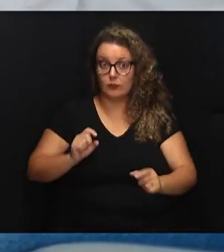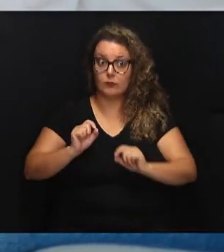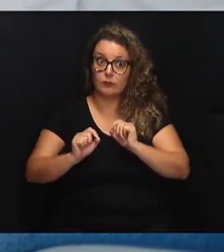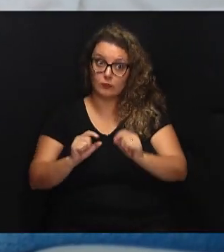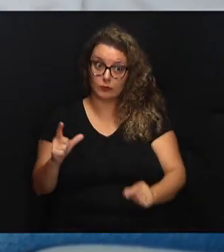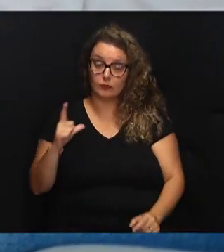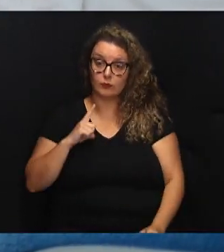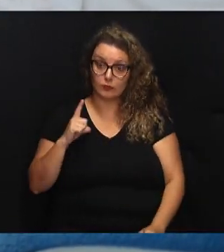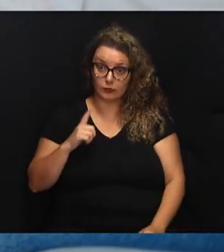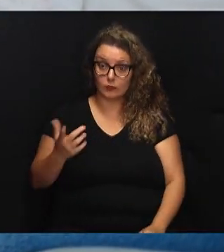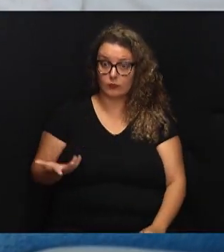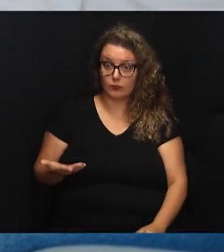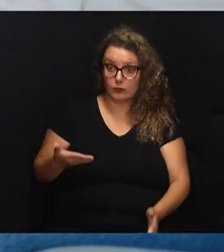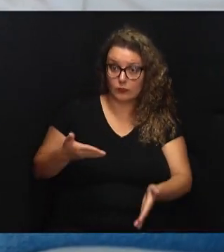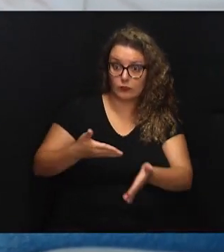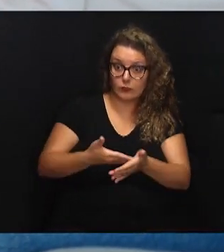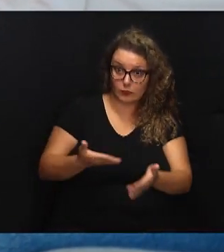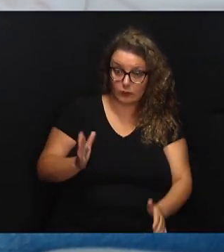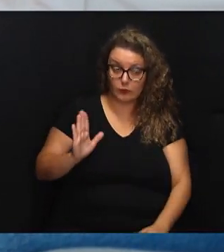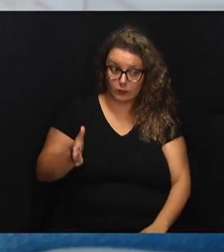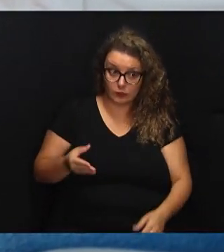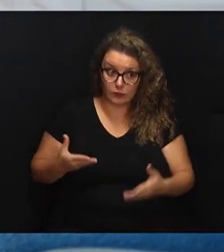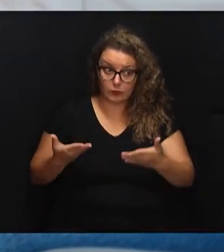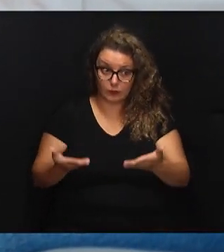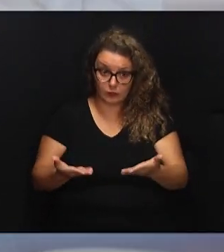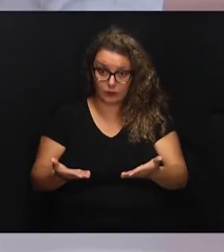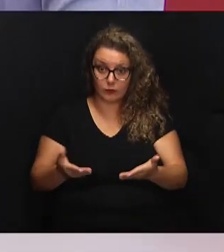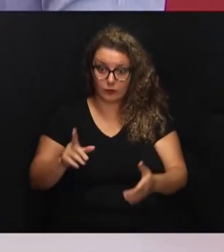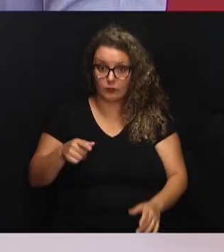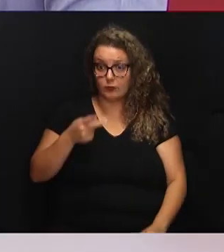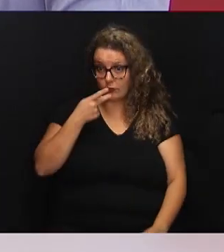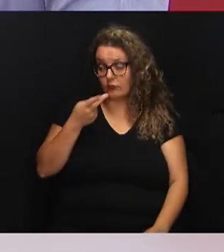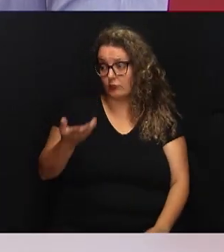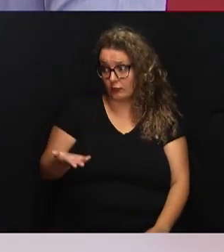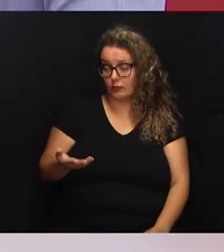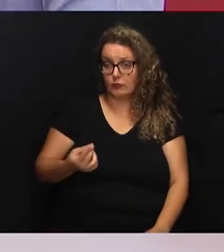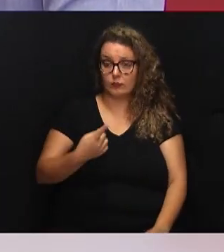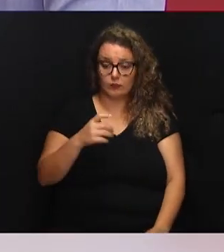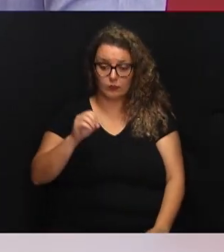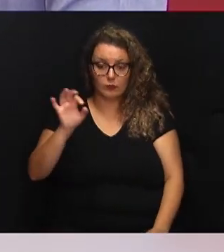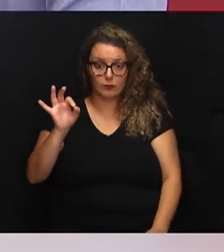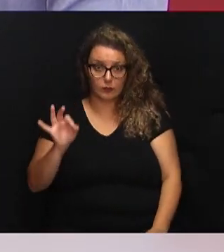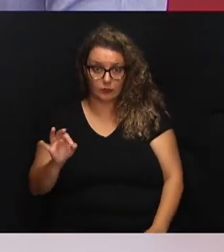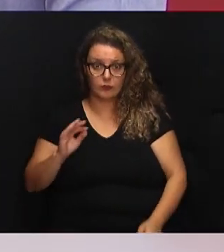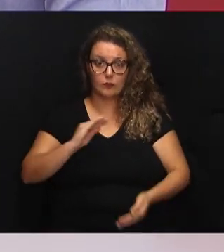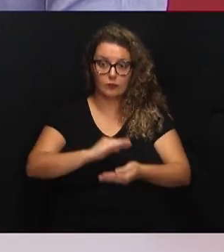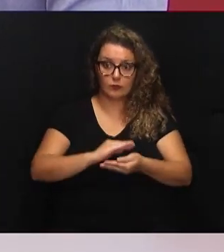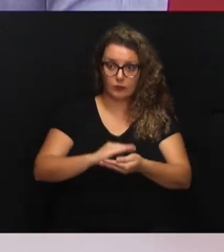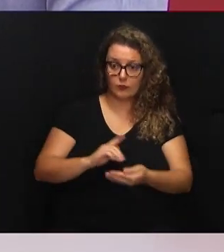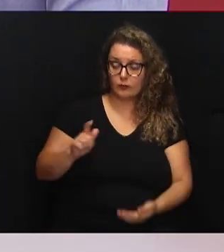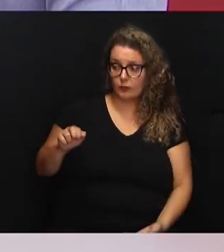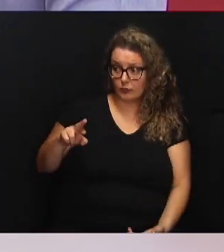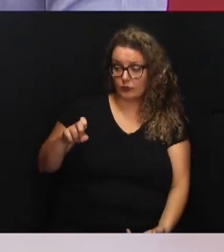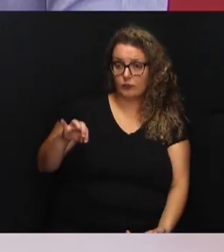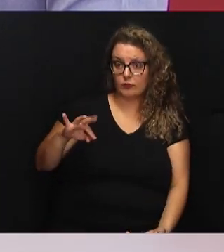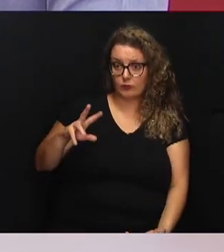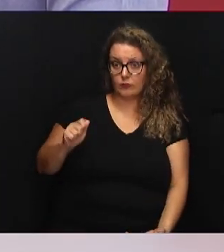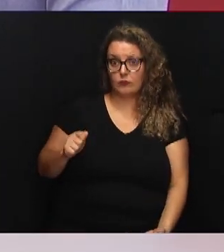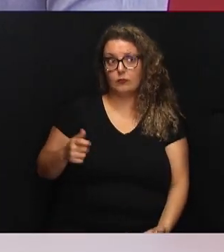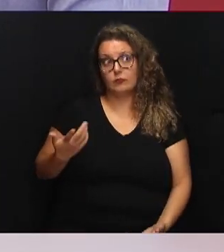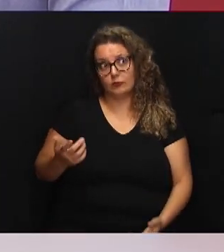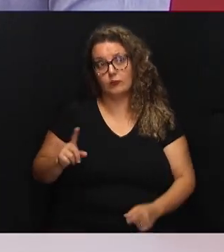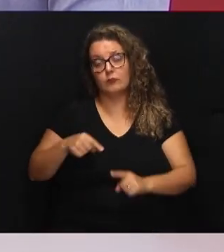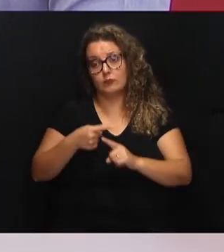tem de limites já estabelecidos é esse que você tinha mencionado, né? Dos 10% do fundo de garantia. Mas, adicionalmente, também